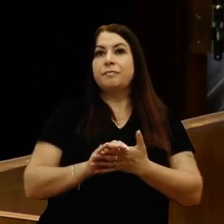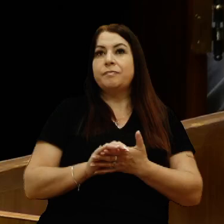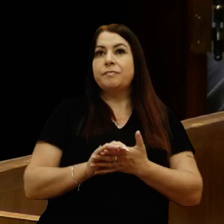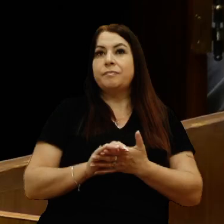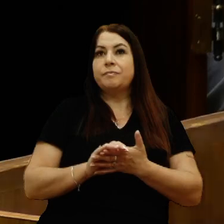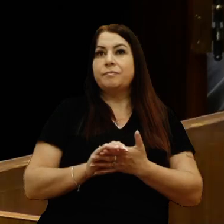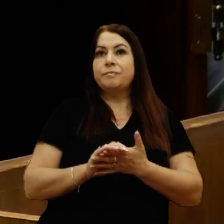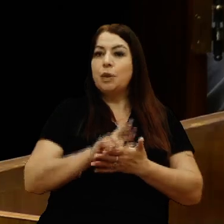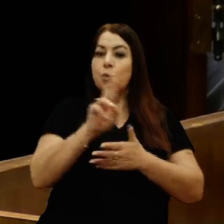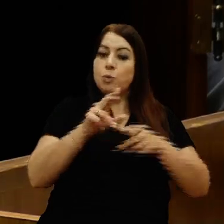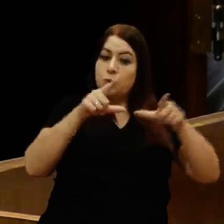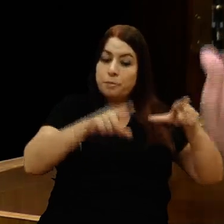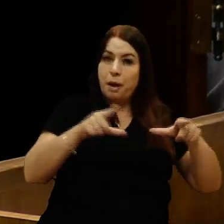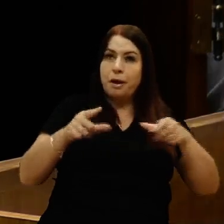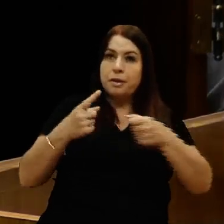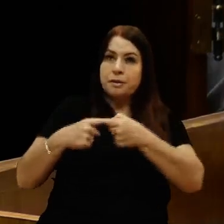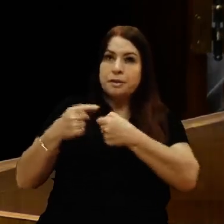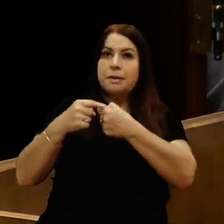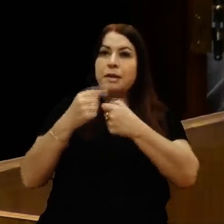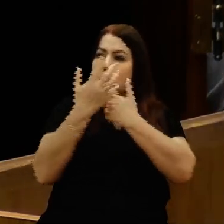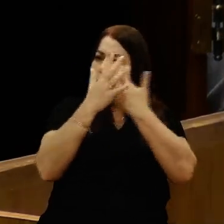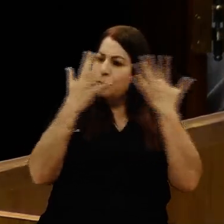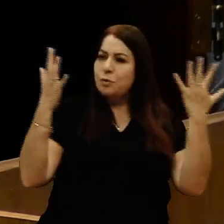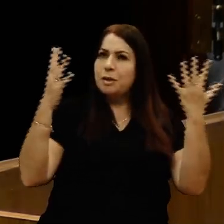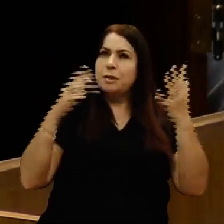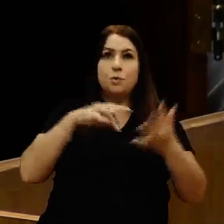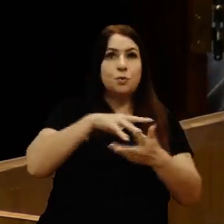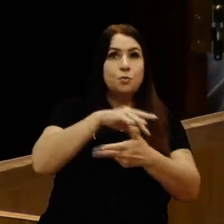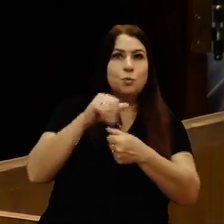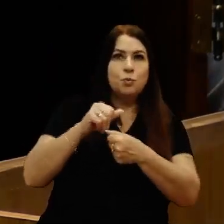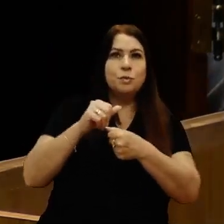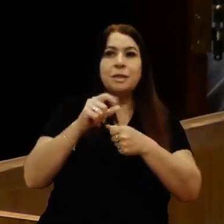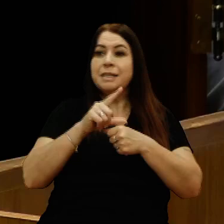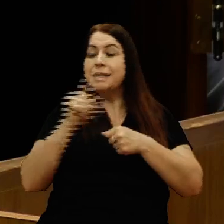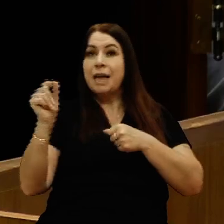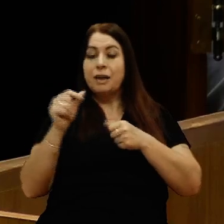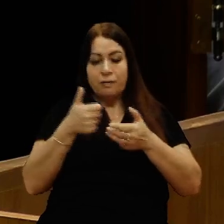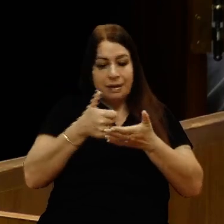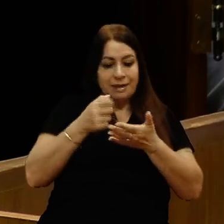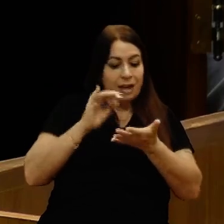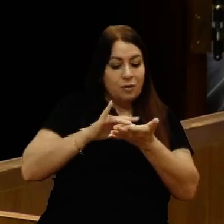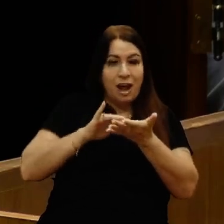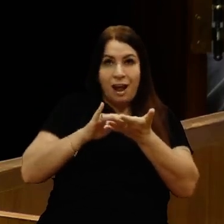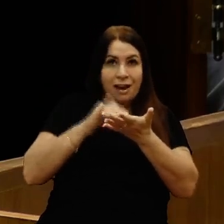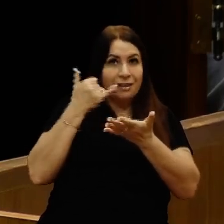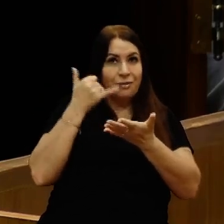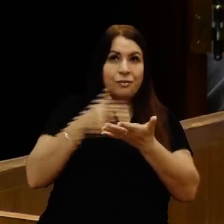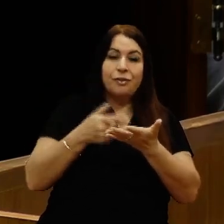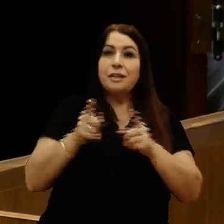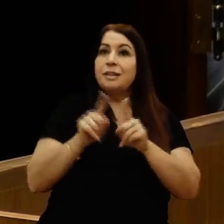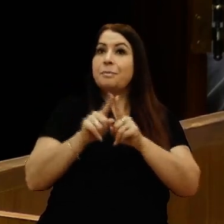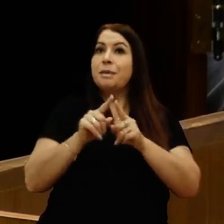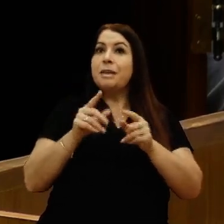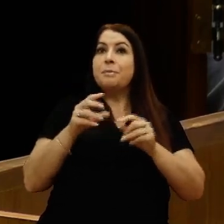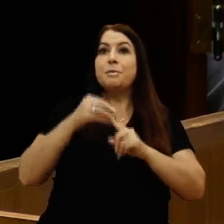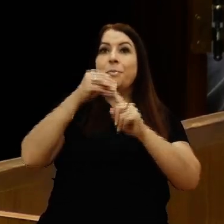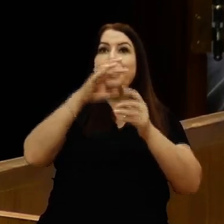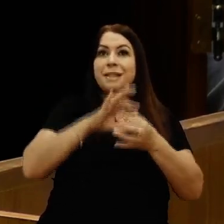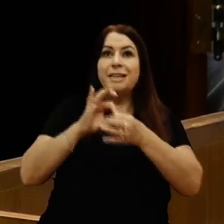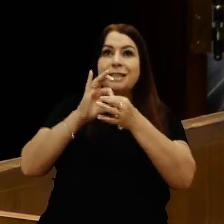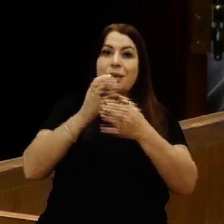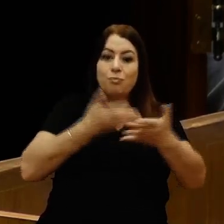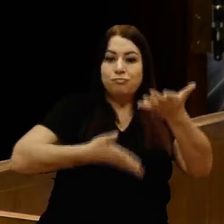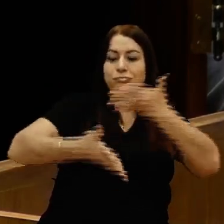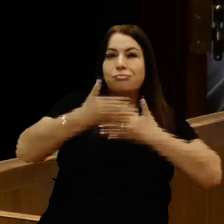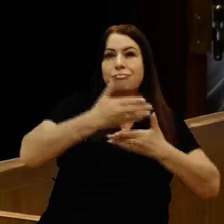usem o espaço urbano, usem a natureza, usem o mundo, saiam um pouquinho da tela do celular, e principalmente a integração da família.